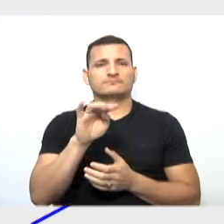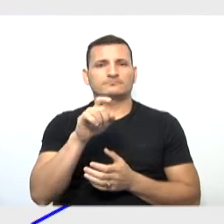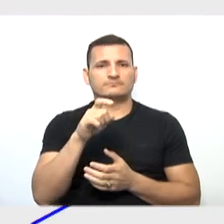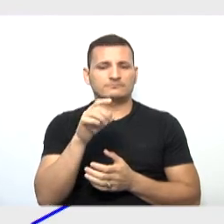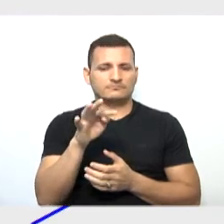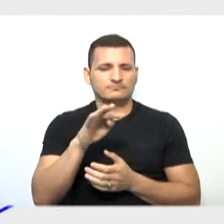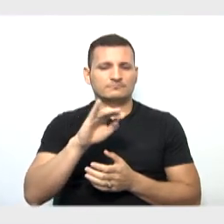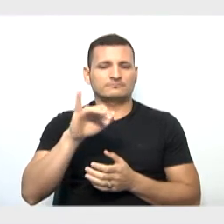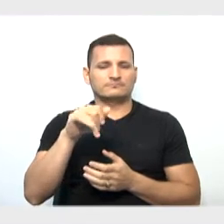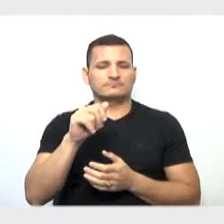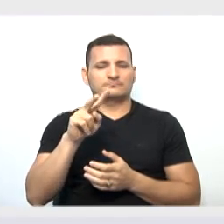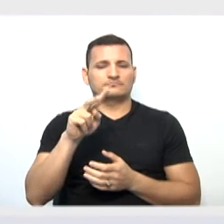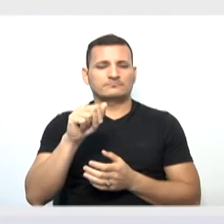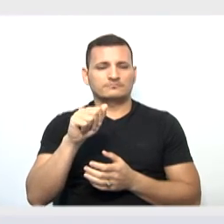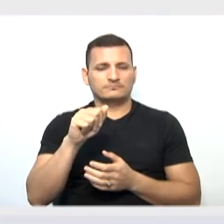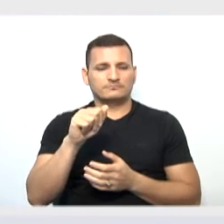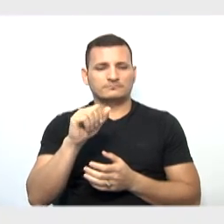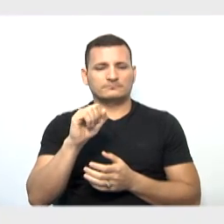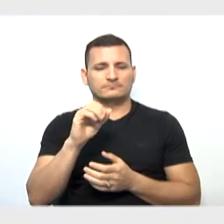JavaScript.